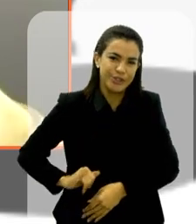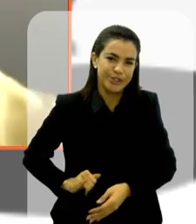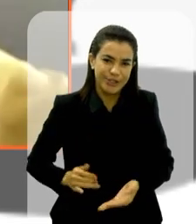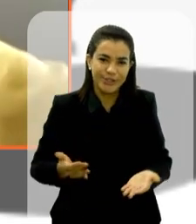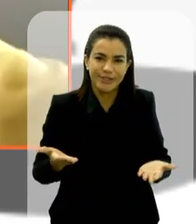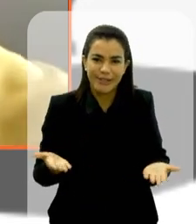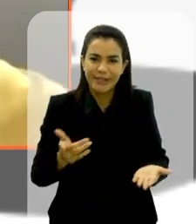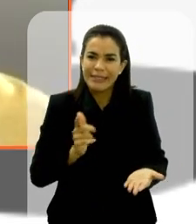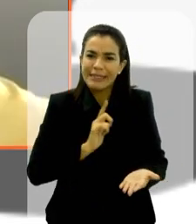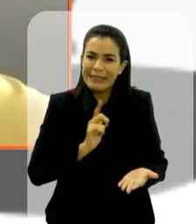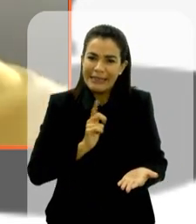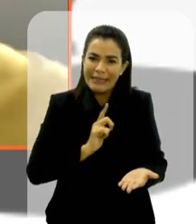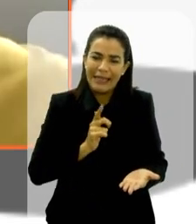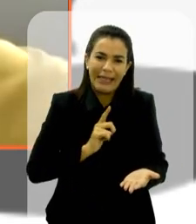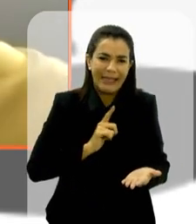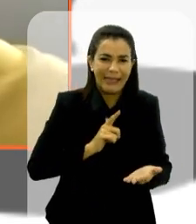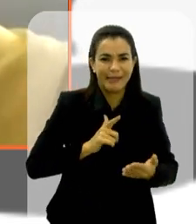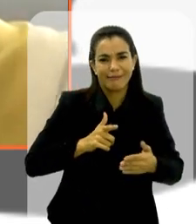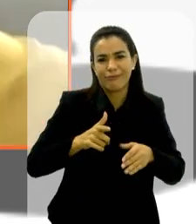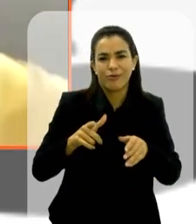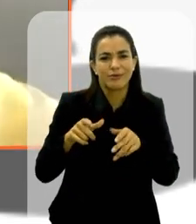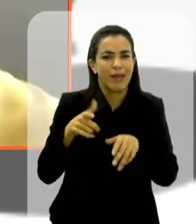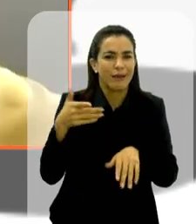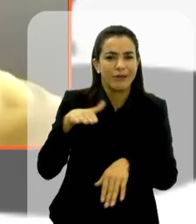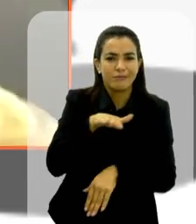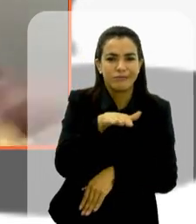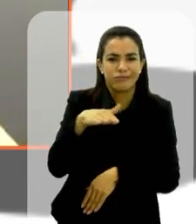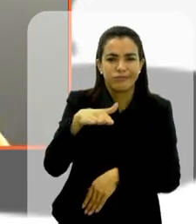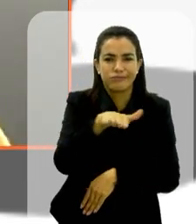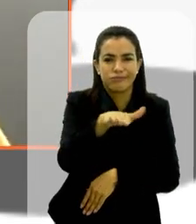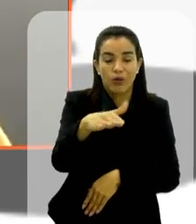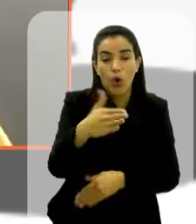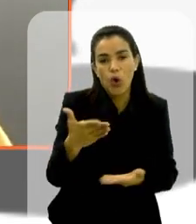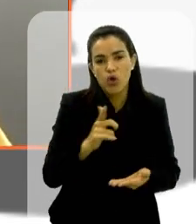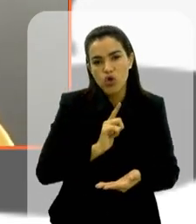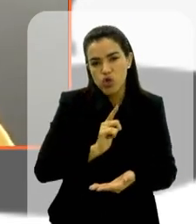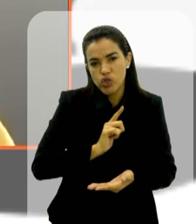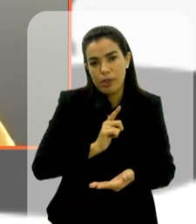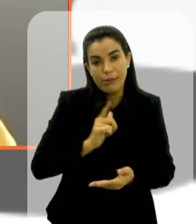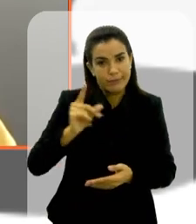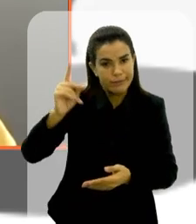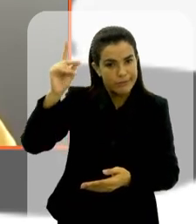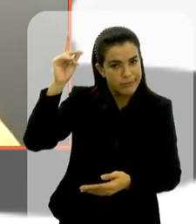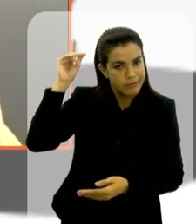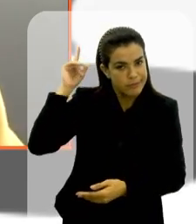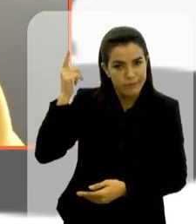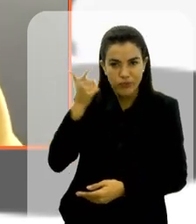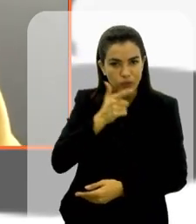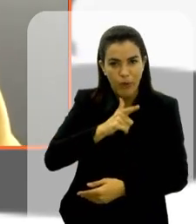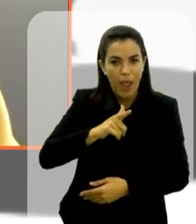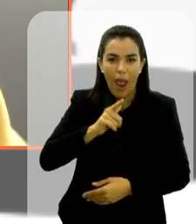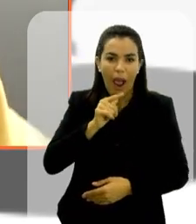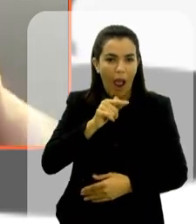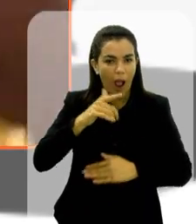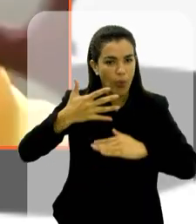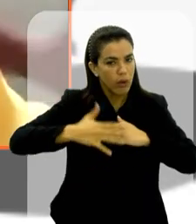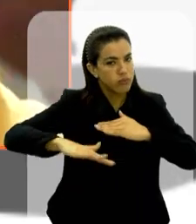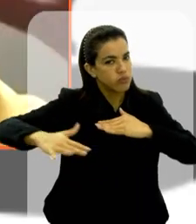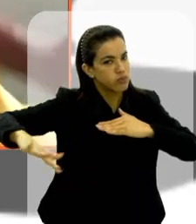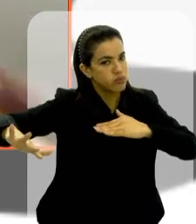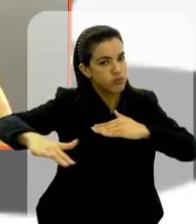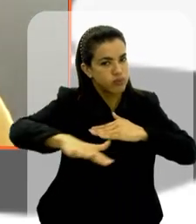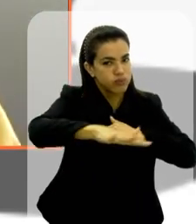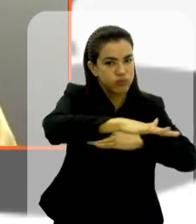já tem acesso por terra, né? Porque eles aterraram, fizeram aterro, mas na época não, na época Paranapuã era uma